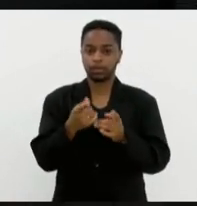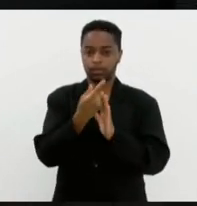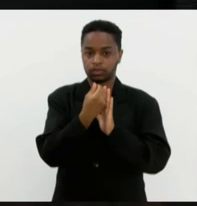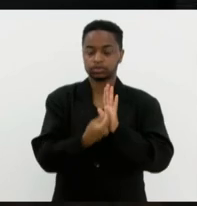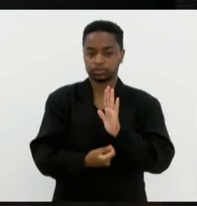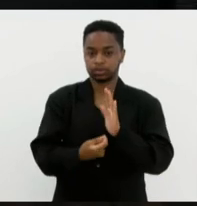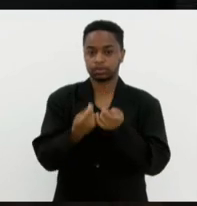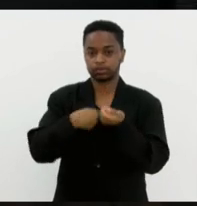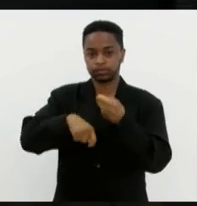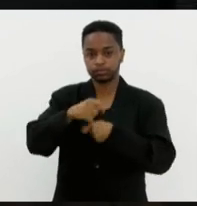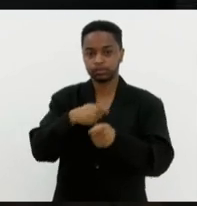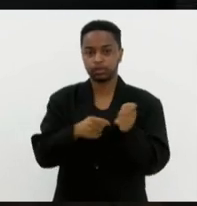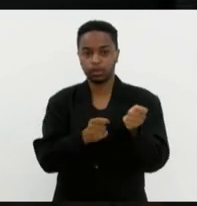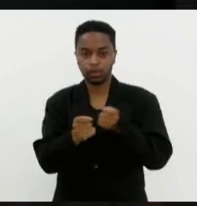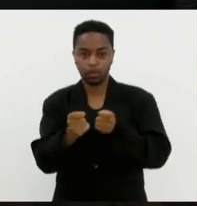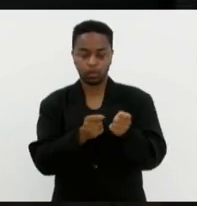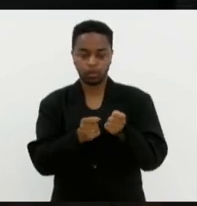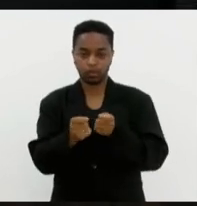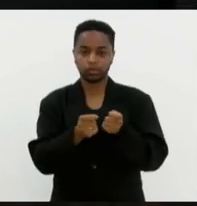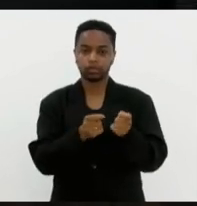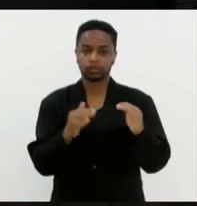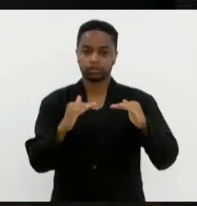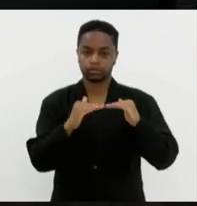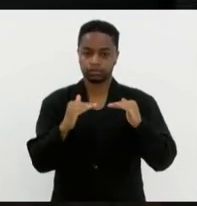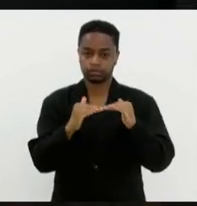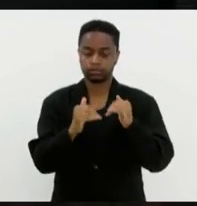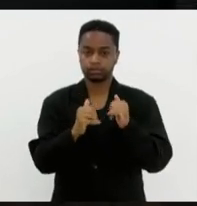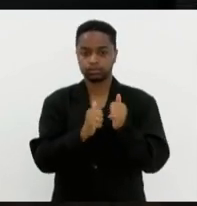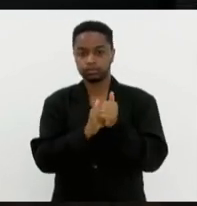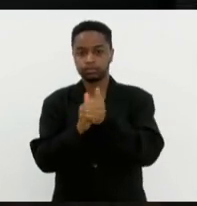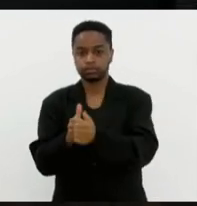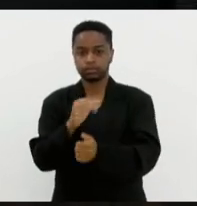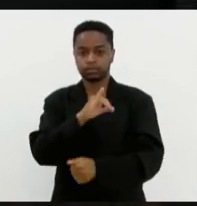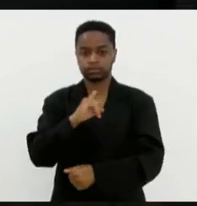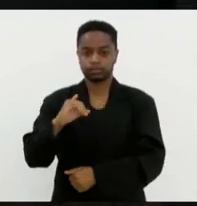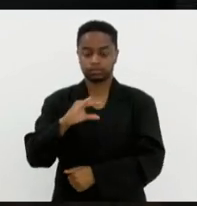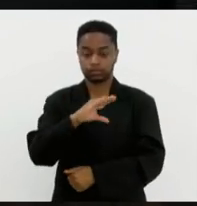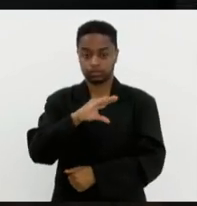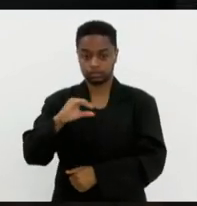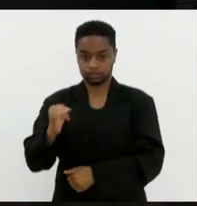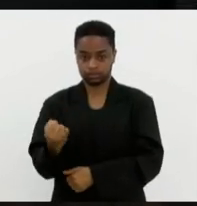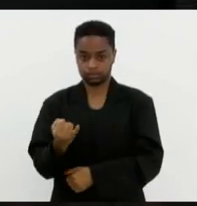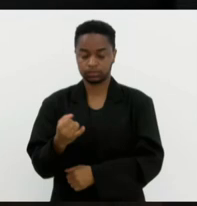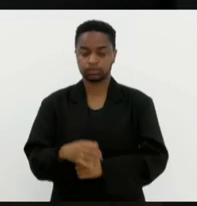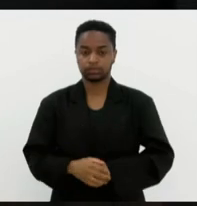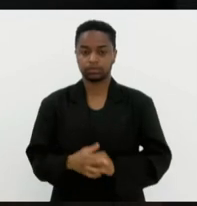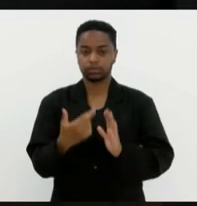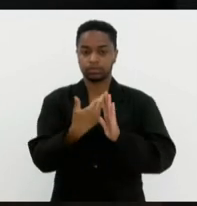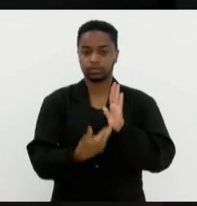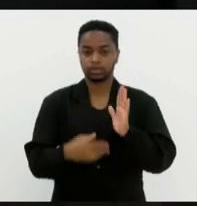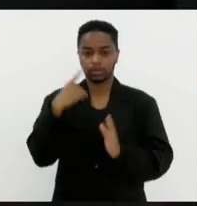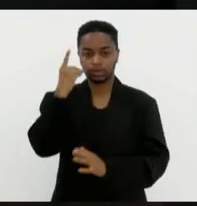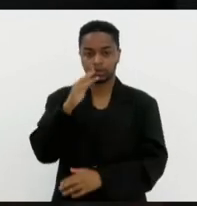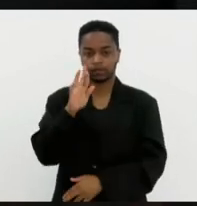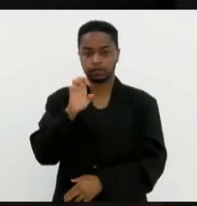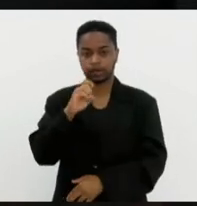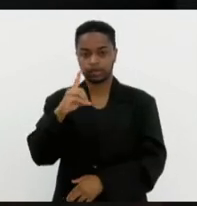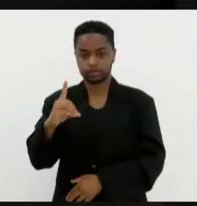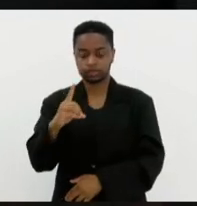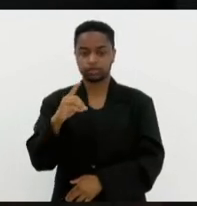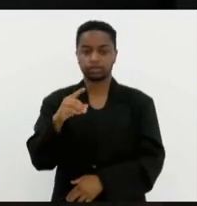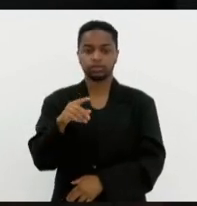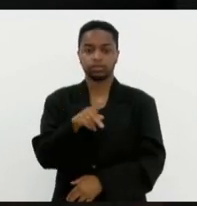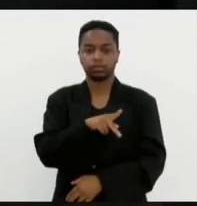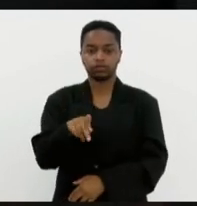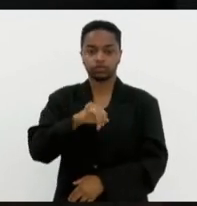Finanças, Fiscalização Financeira e Controle, favorável com a emenda da CCJ. Relatores, deputados Fred Pacheco,